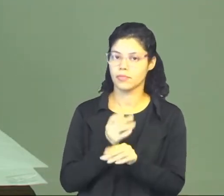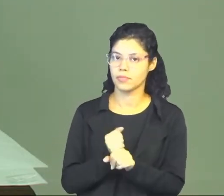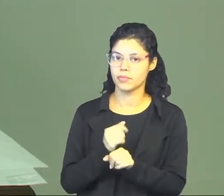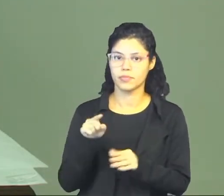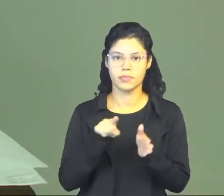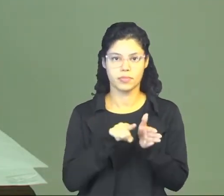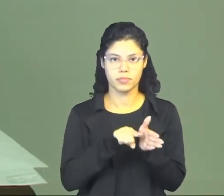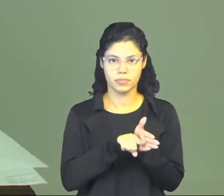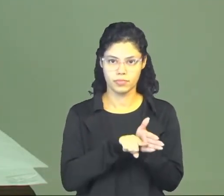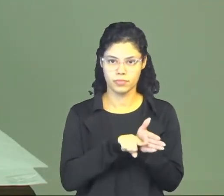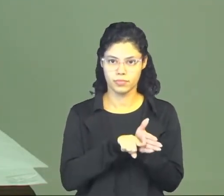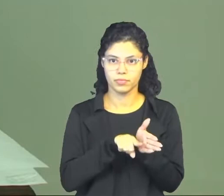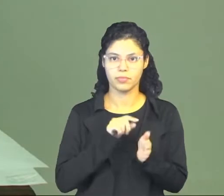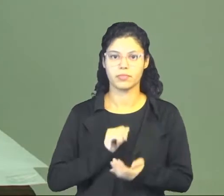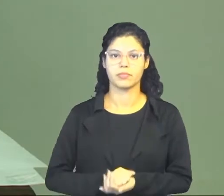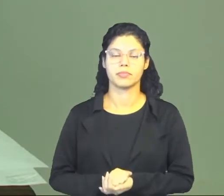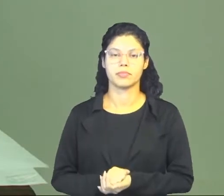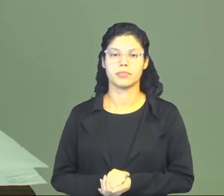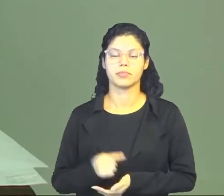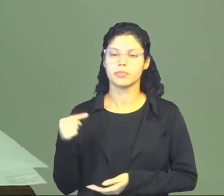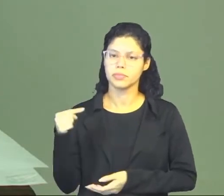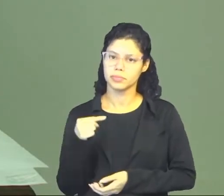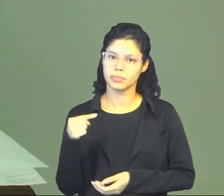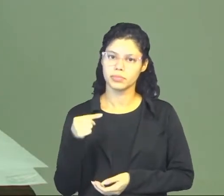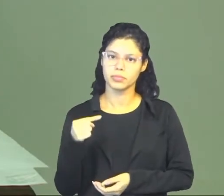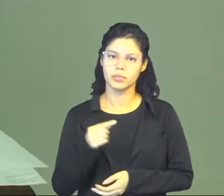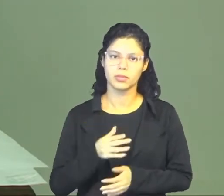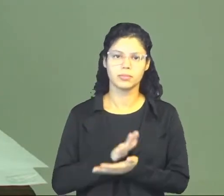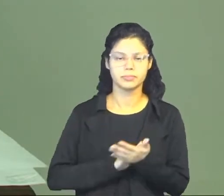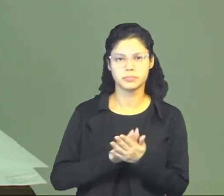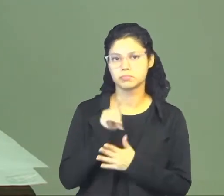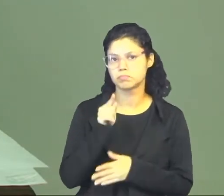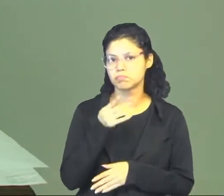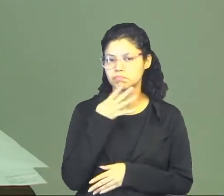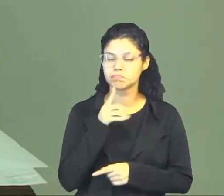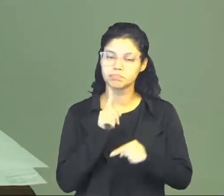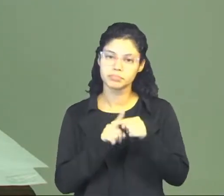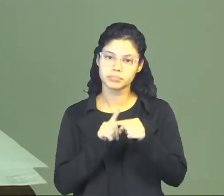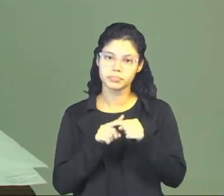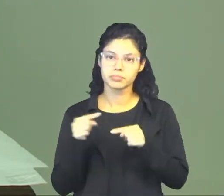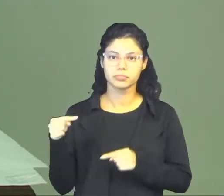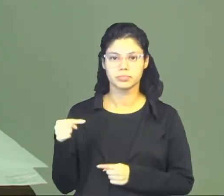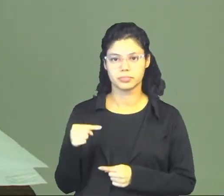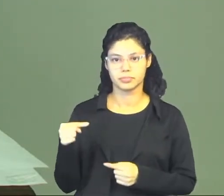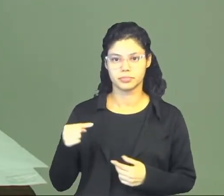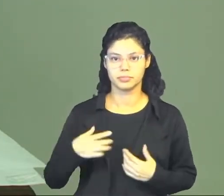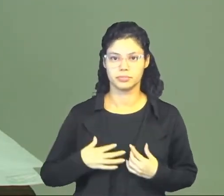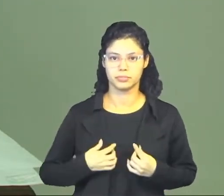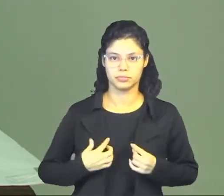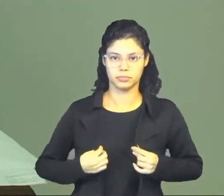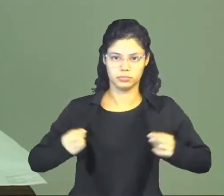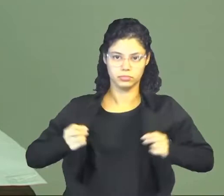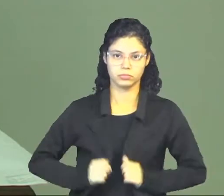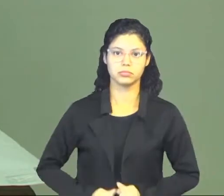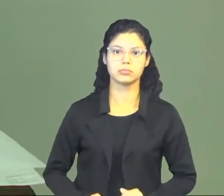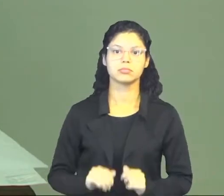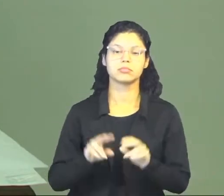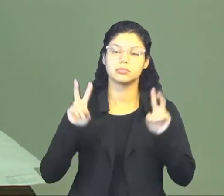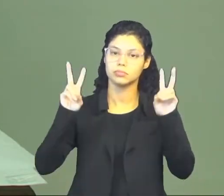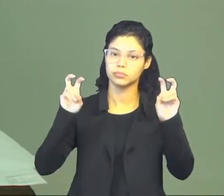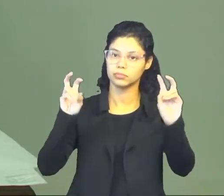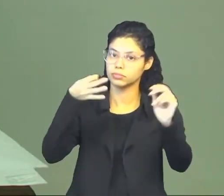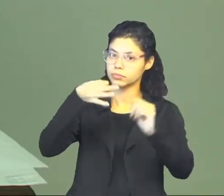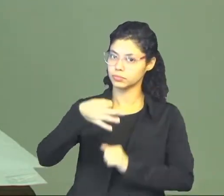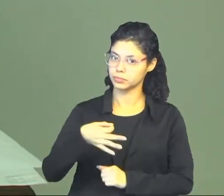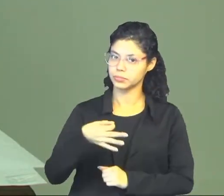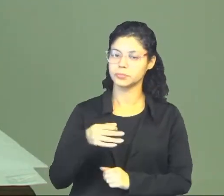subtração. Nada mais é do que aquelas continhas que vocês falam de mais ou de menos, né? Mas o termo correto, a palavra correta a se